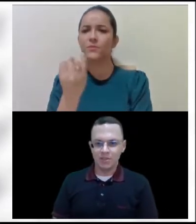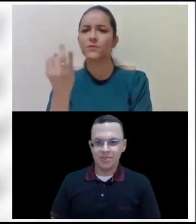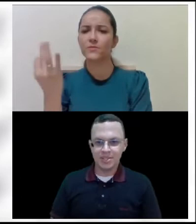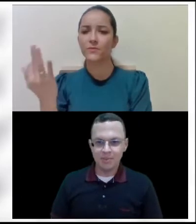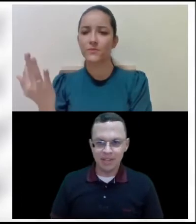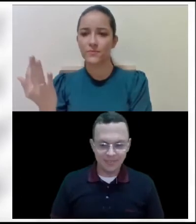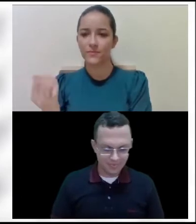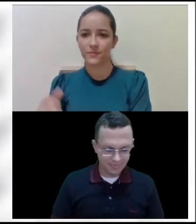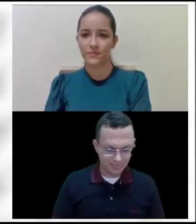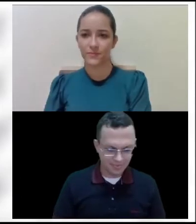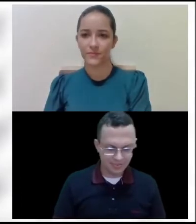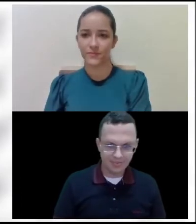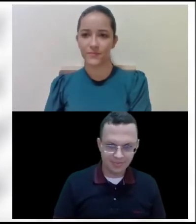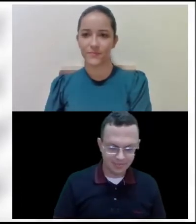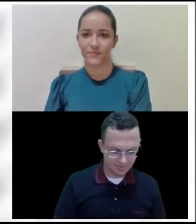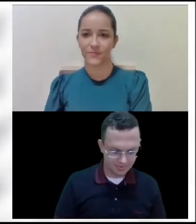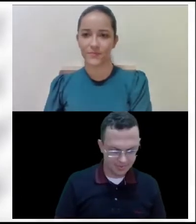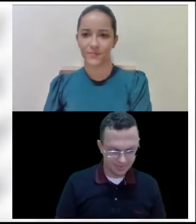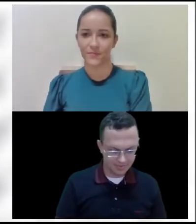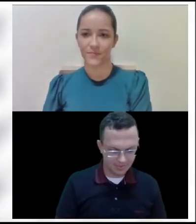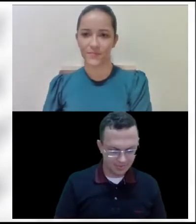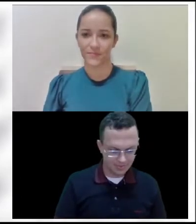Isso. Quantos também.